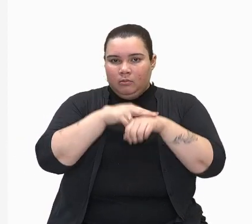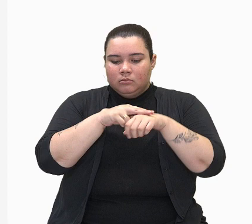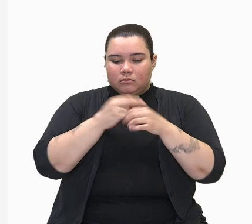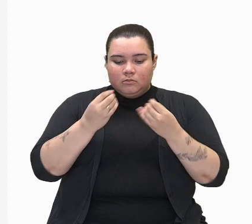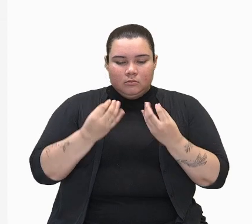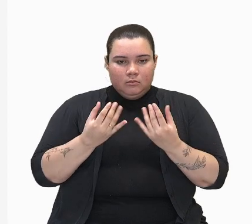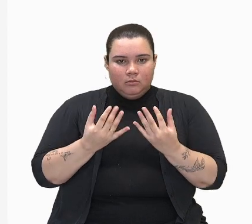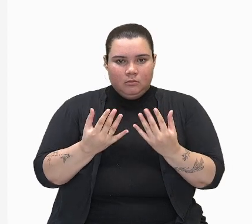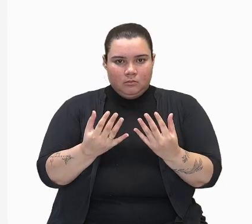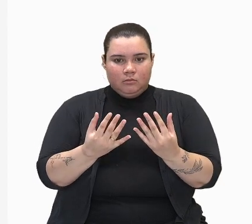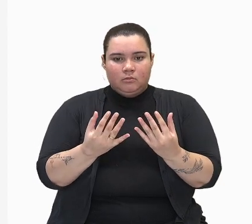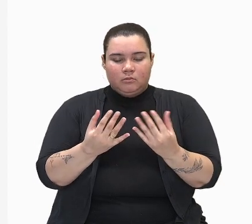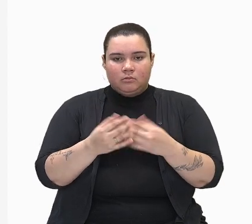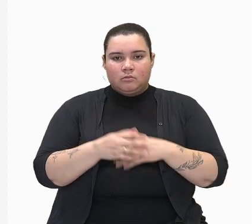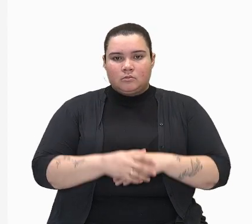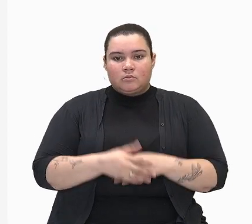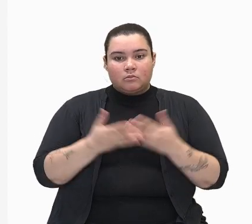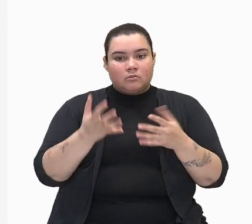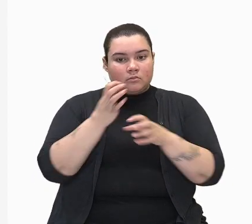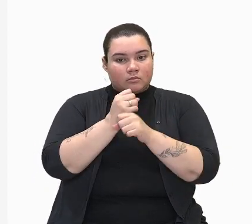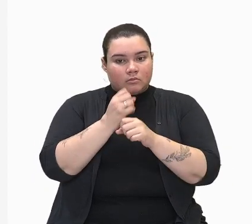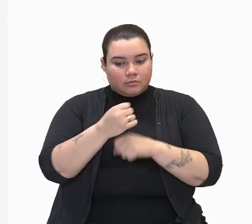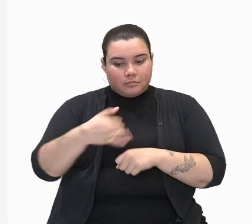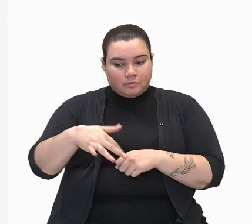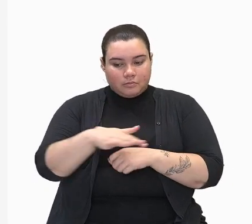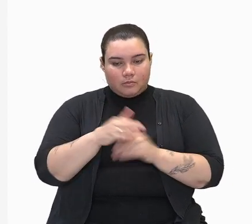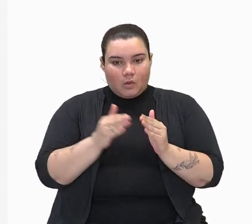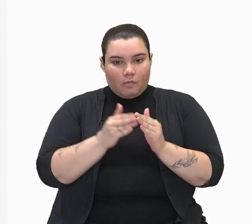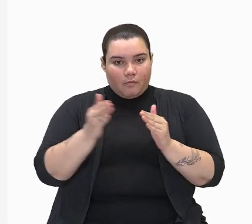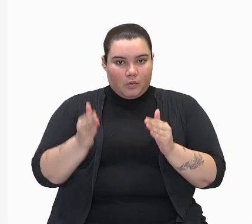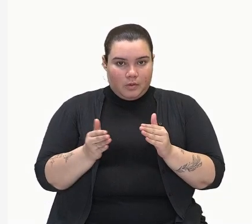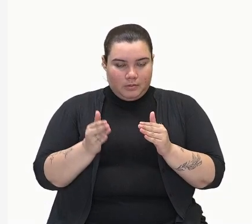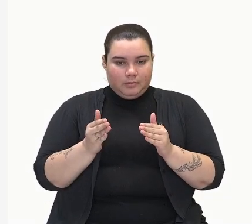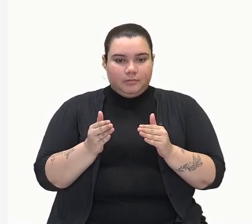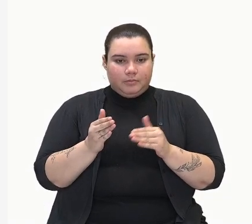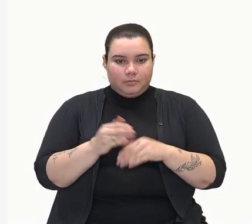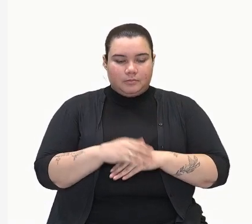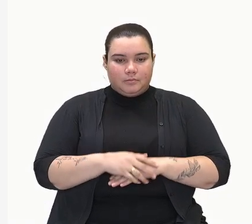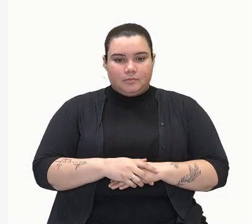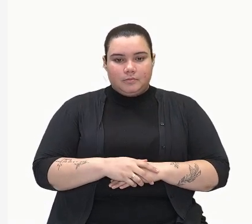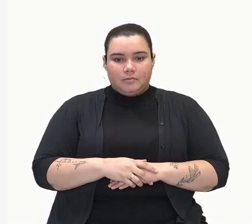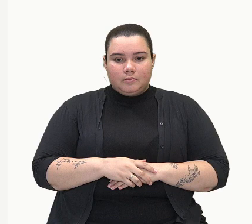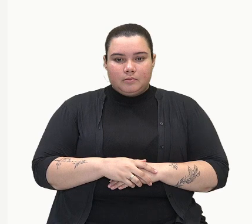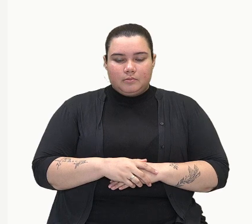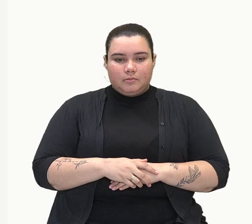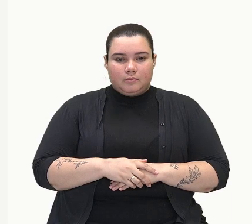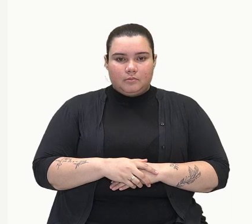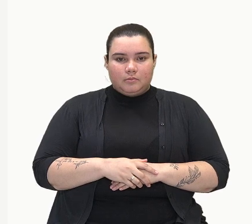calcular a região onde será instalado a